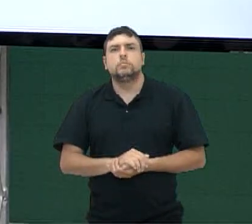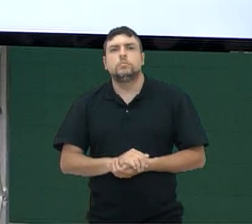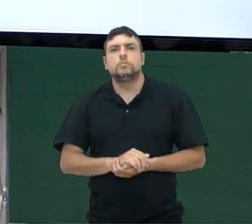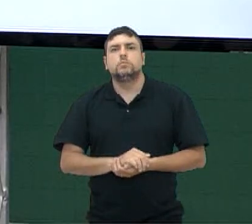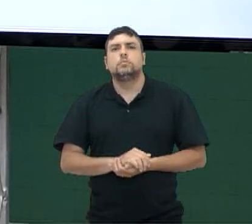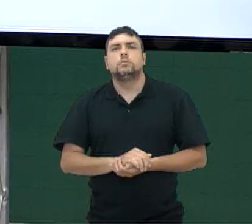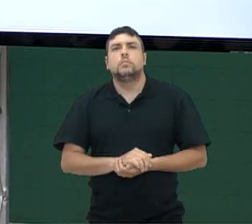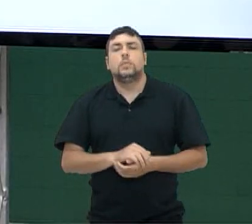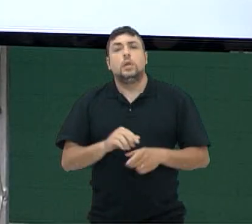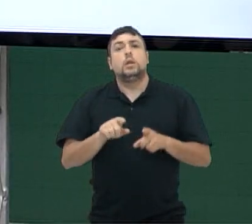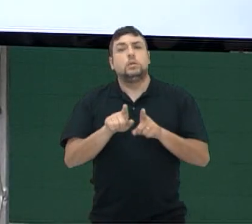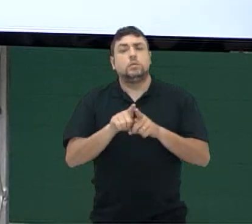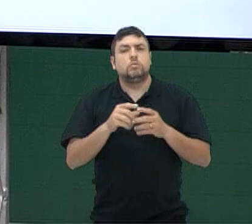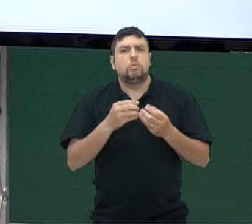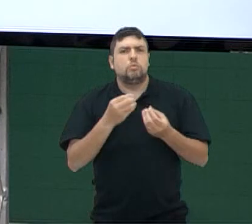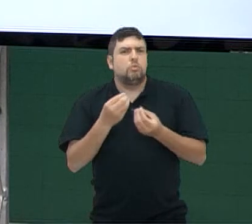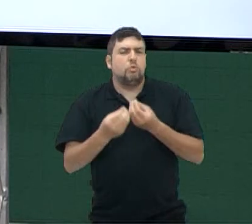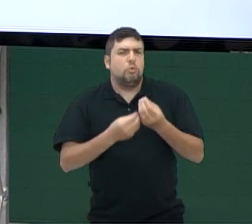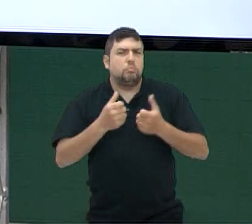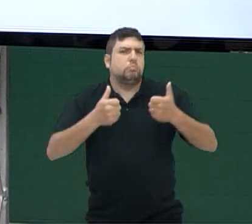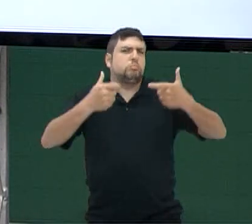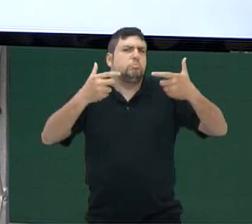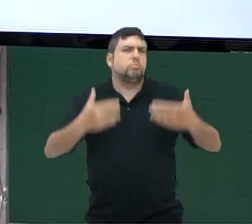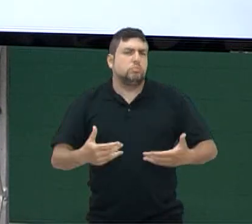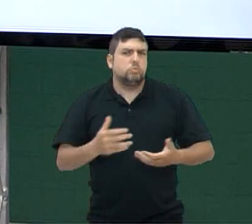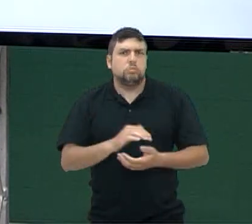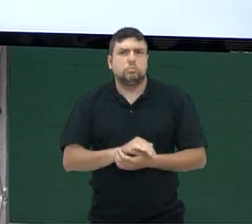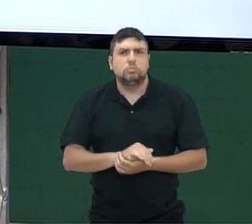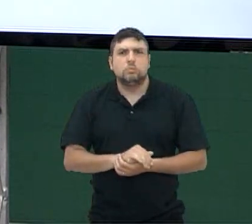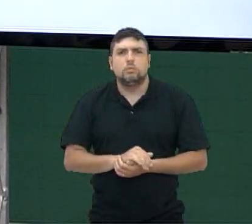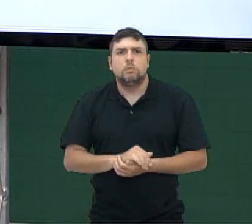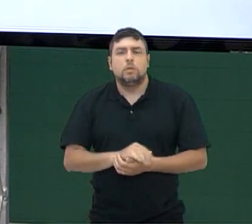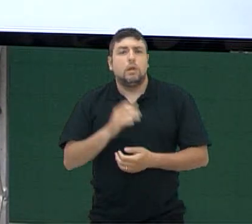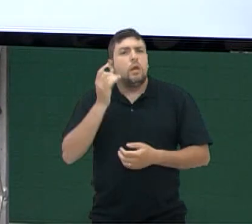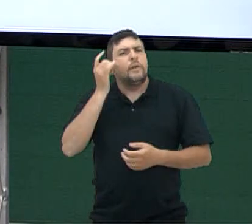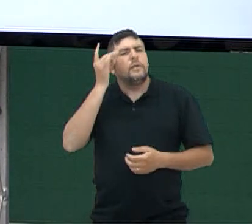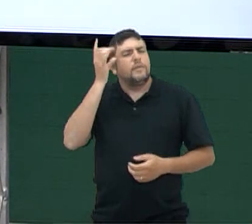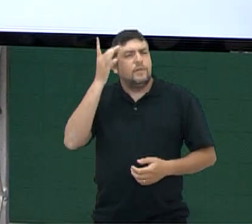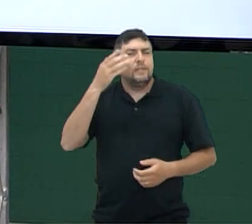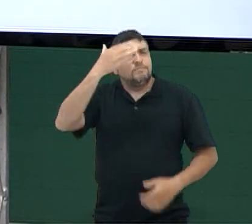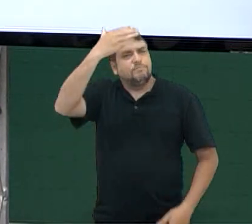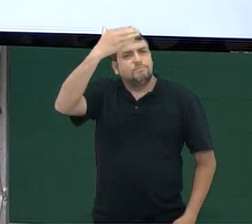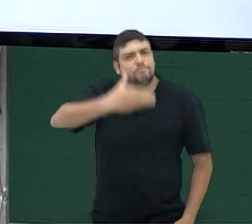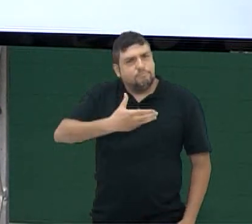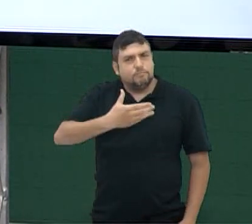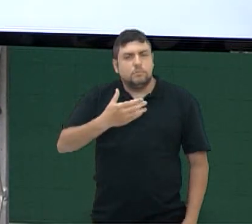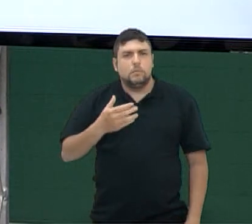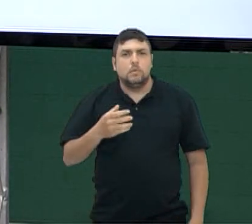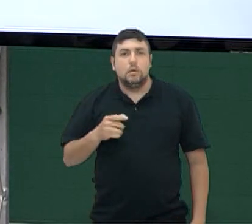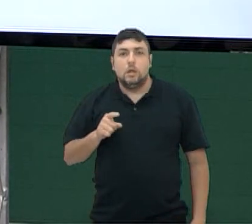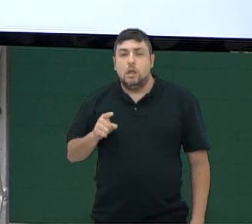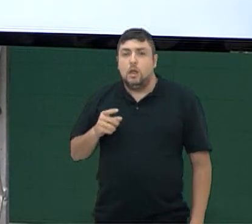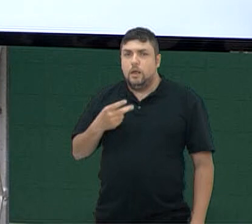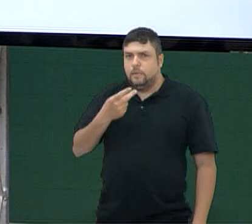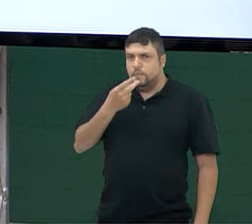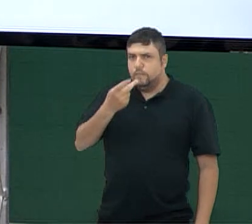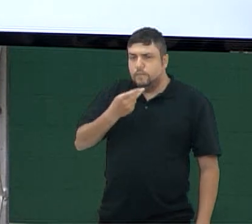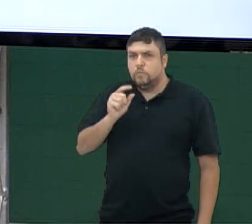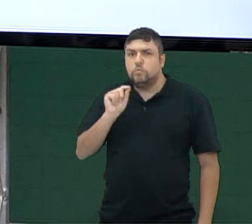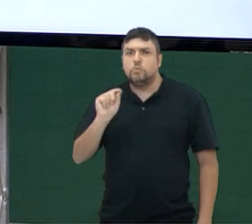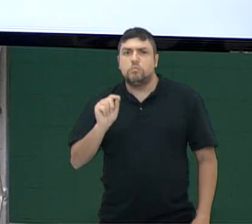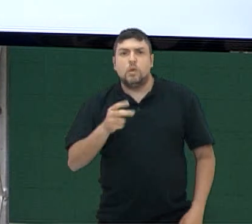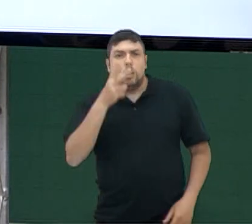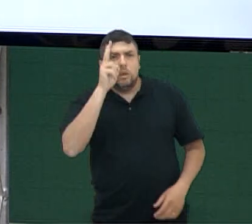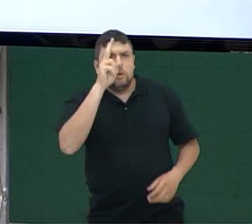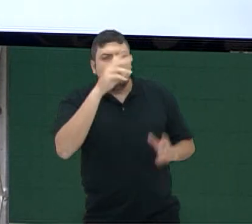com base em que argumento você fundamenta? Bom, é muito fácil de você comprovar isso, né? Ela diz o que aconteceu na história,